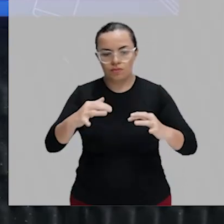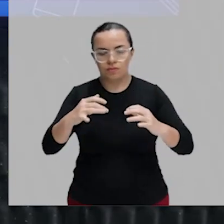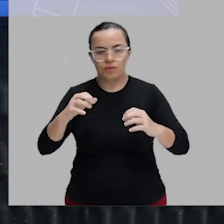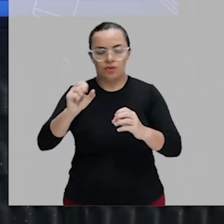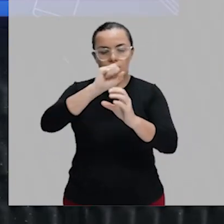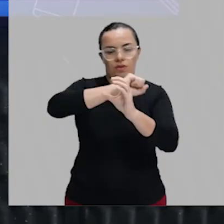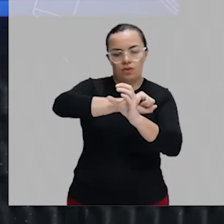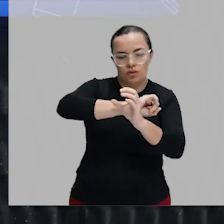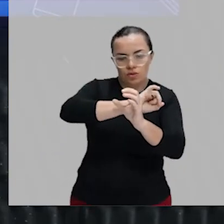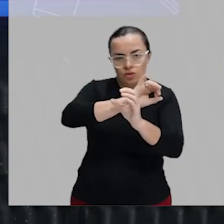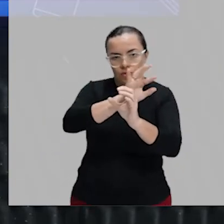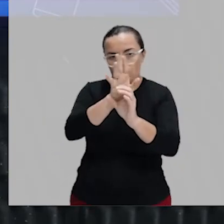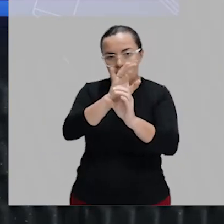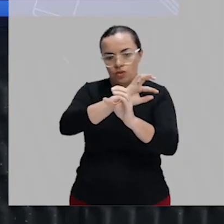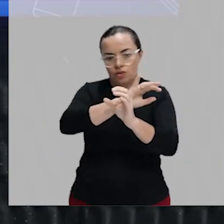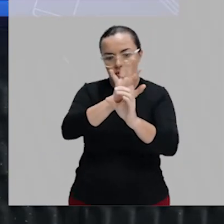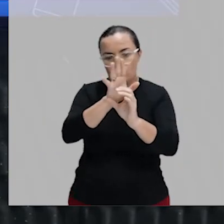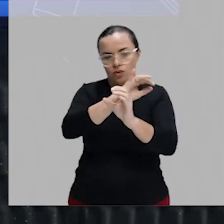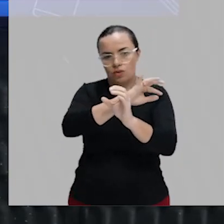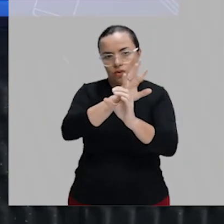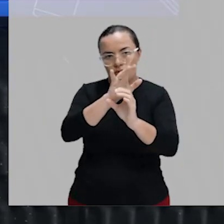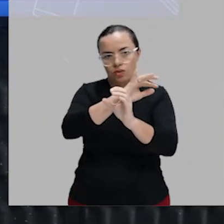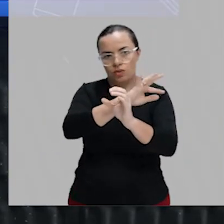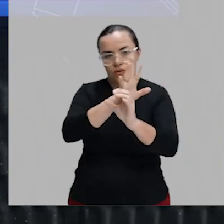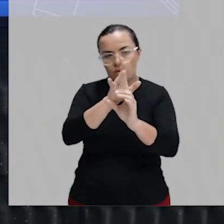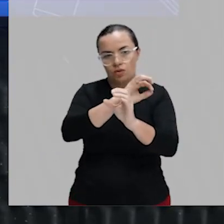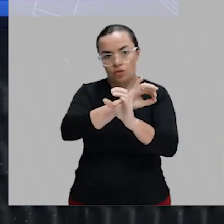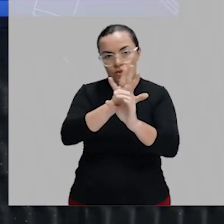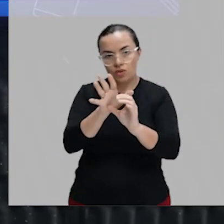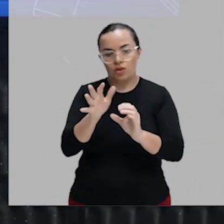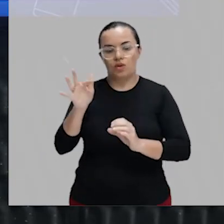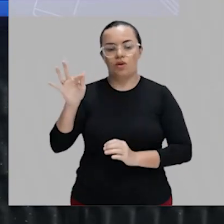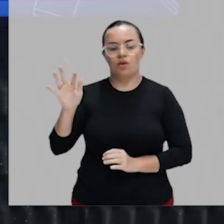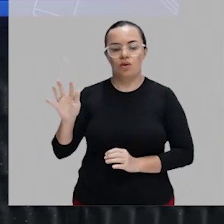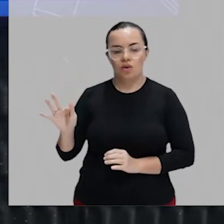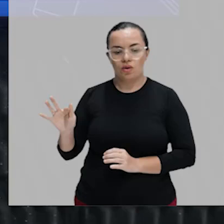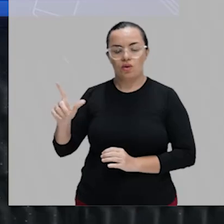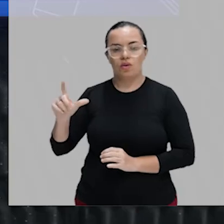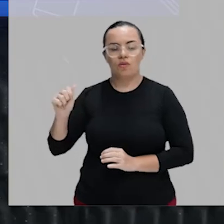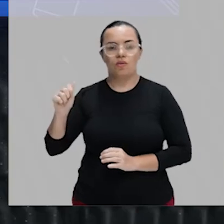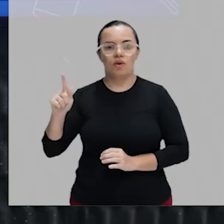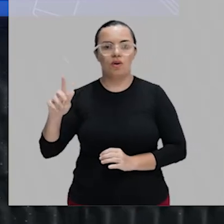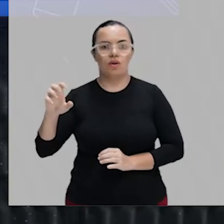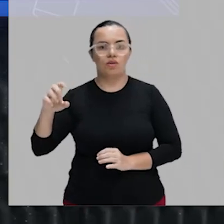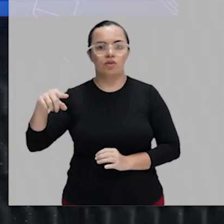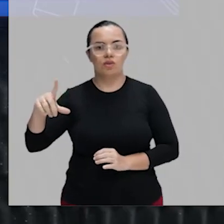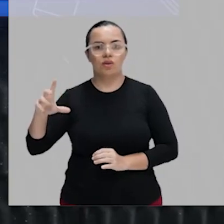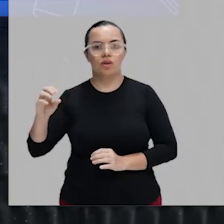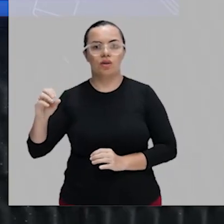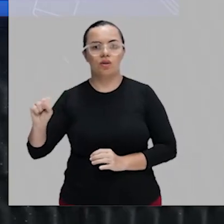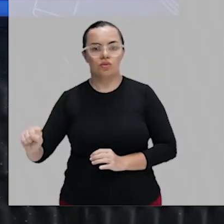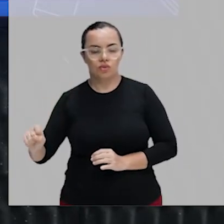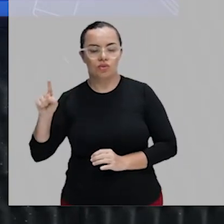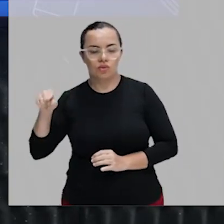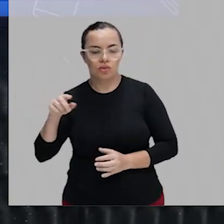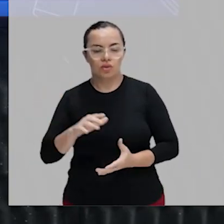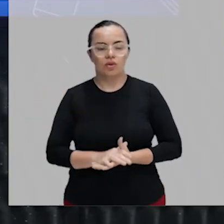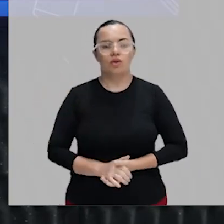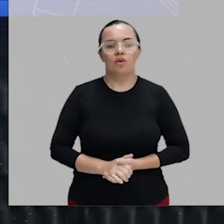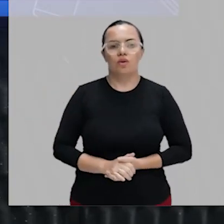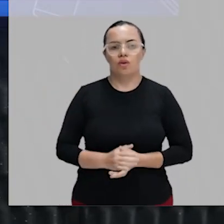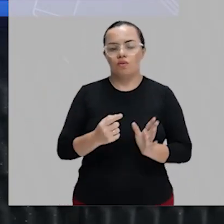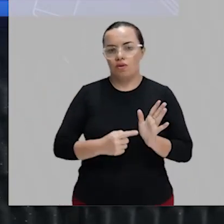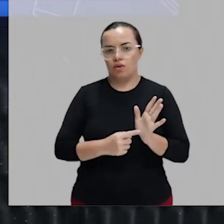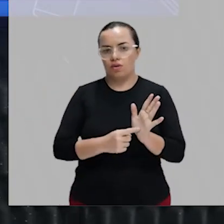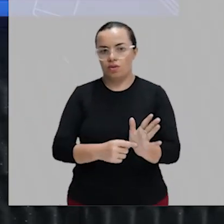flagelos. Os cílios e os flagelos, pessoal, são estruturas que ajudam na célula a promover movimentação. Nós vamos já mostrar